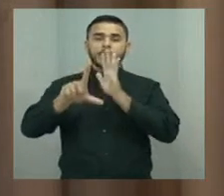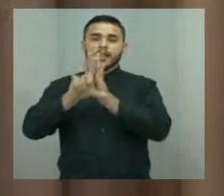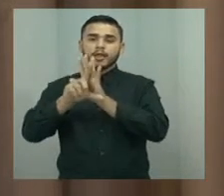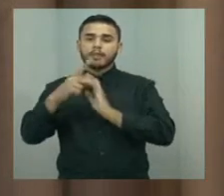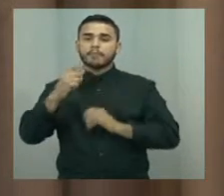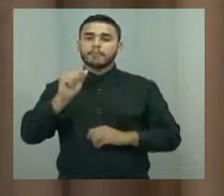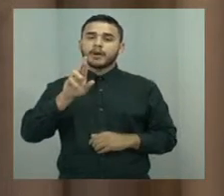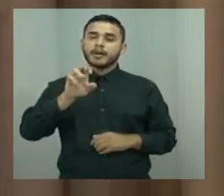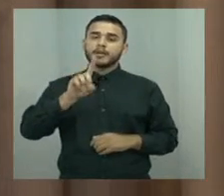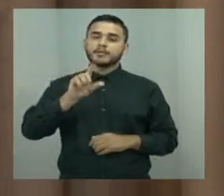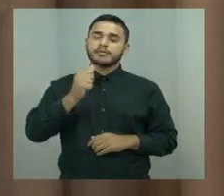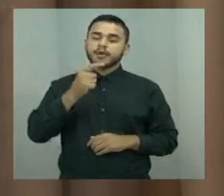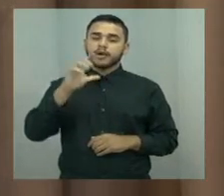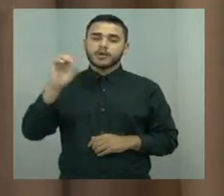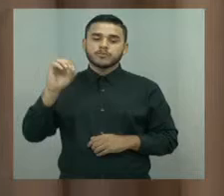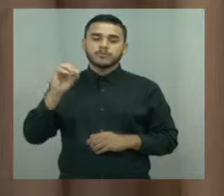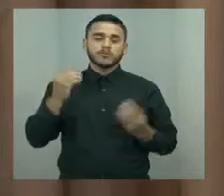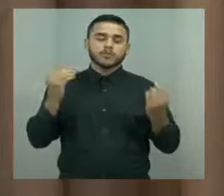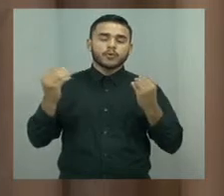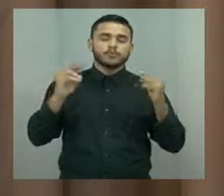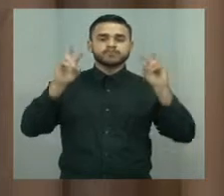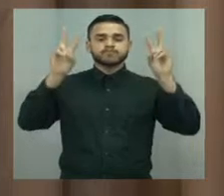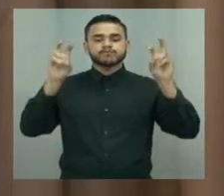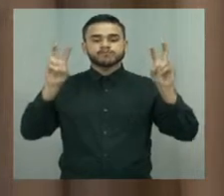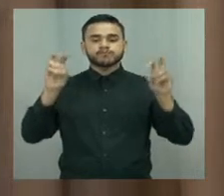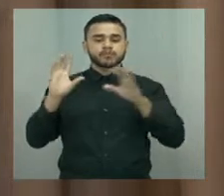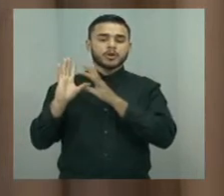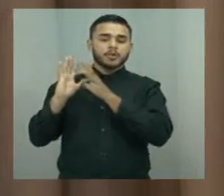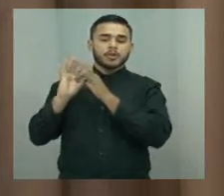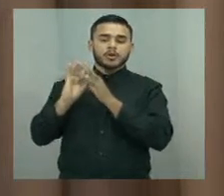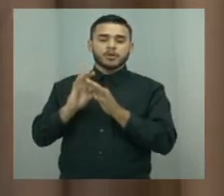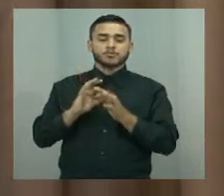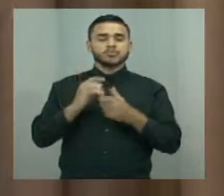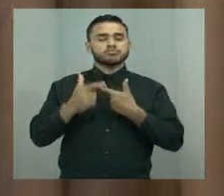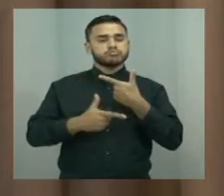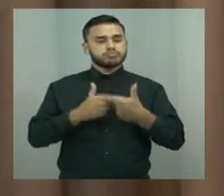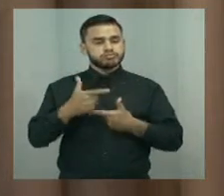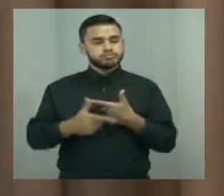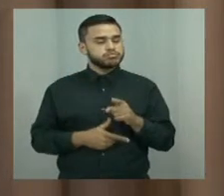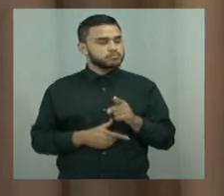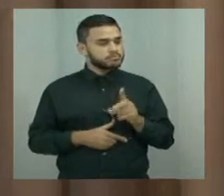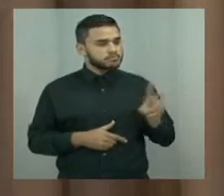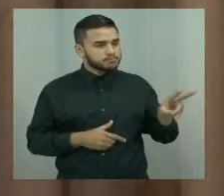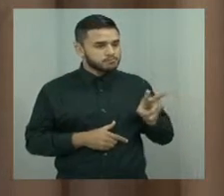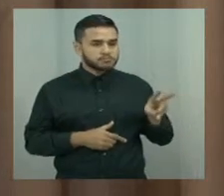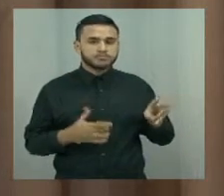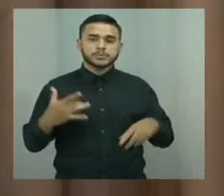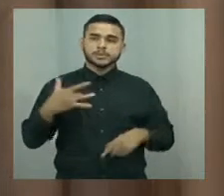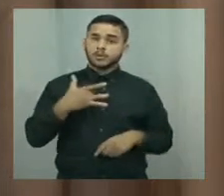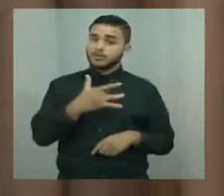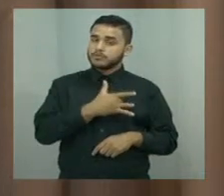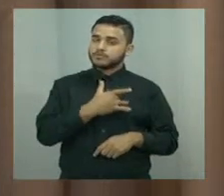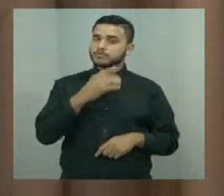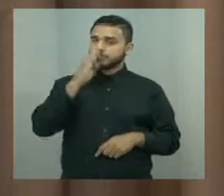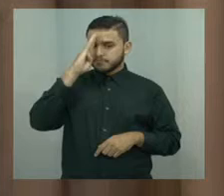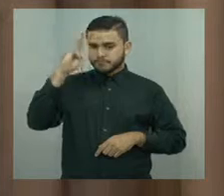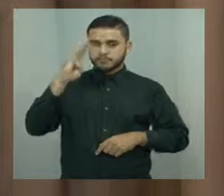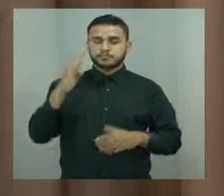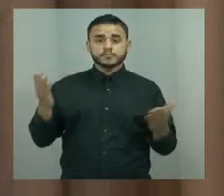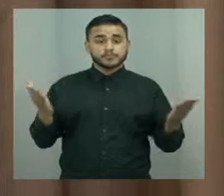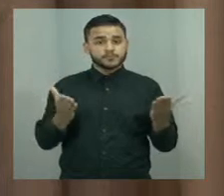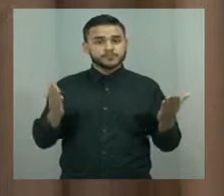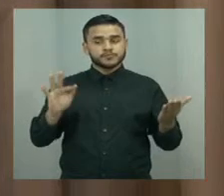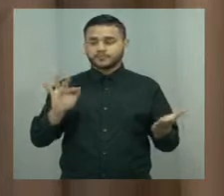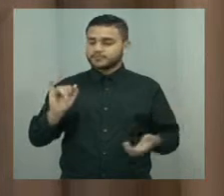aqui no município de Fortaleza, mas procurando trazer nesse contexto os trabalhos e a preocupação com a saúde. A gente vai ficando por aqui,